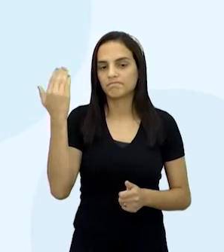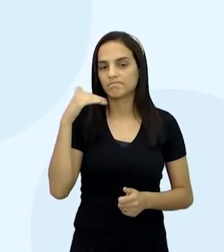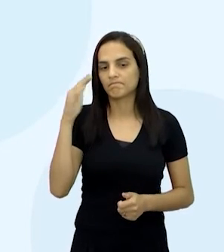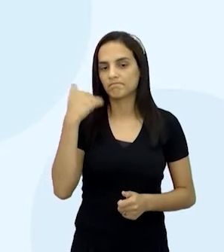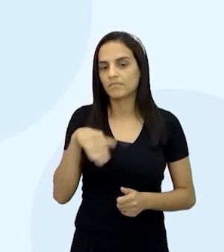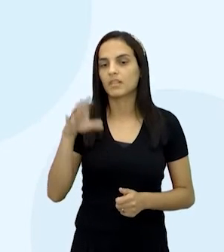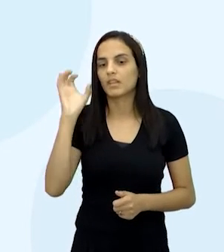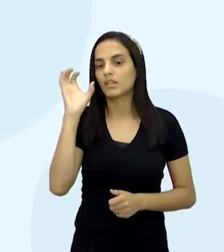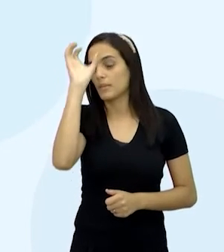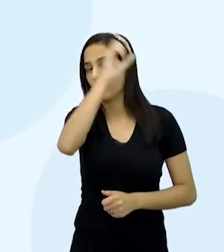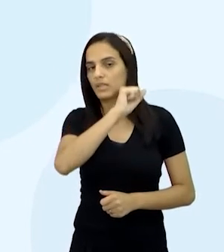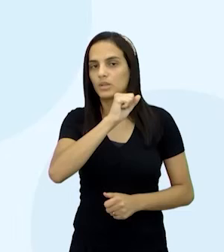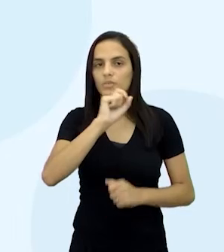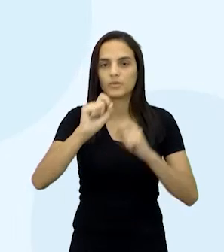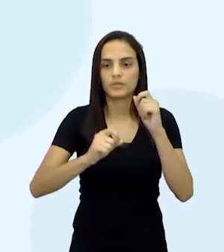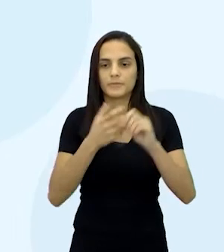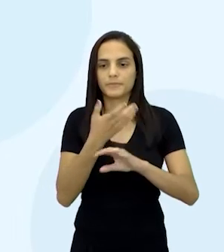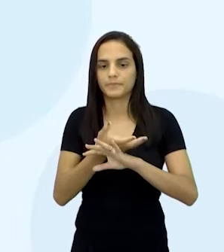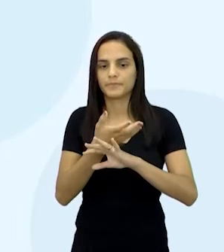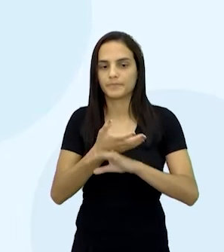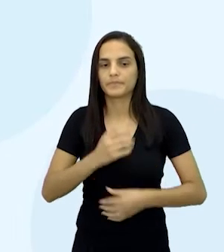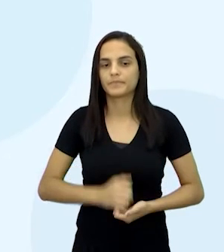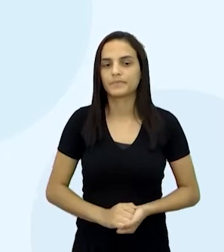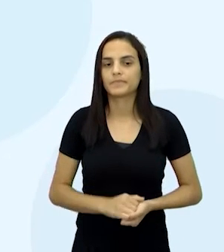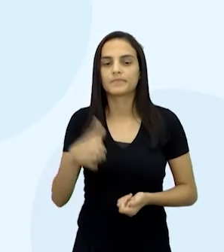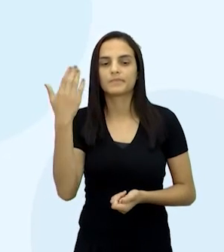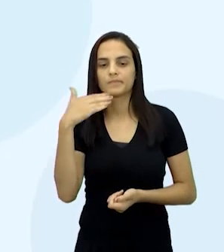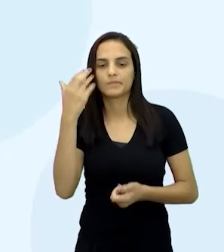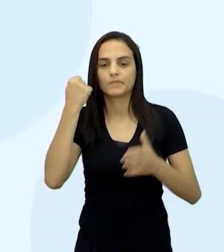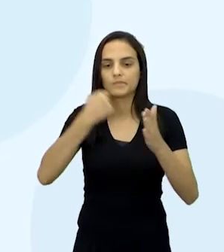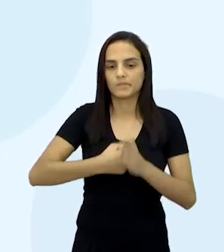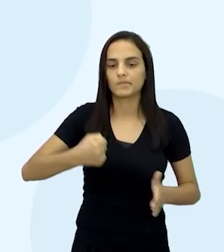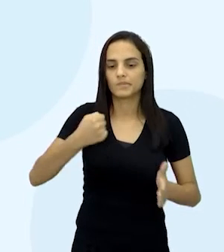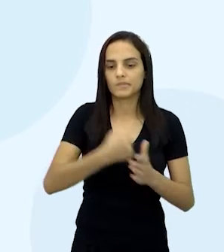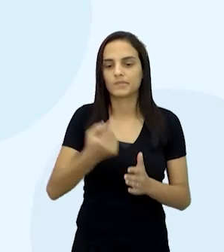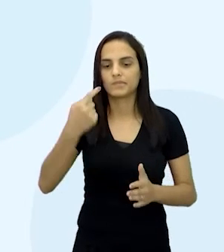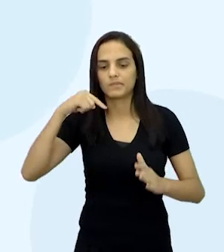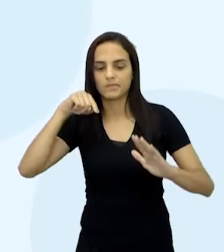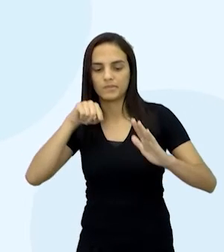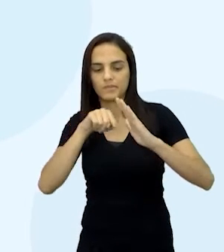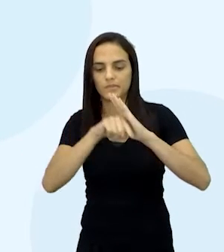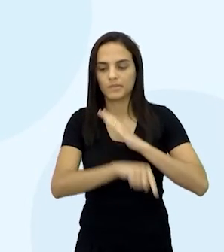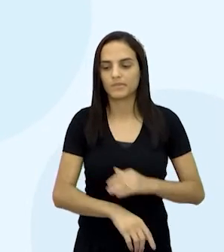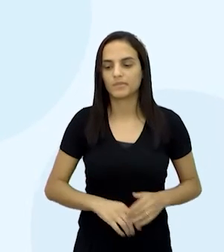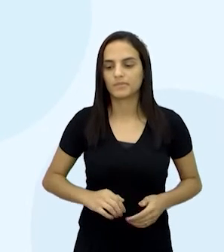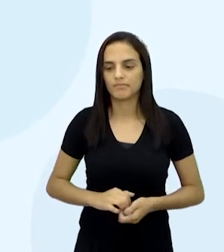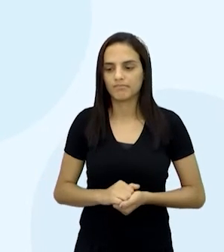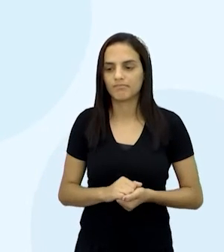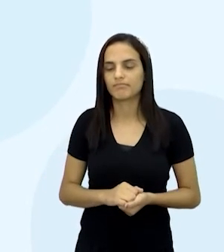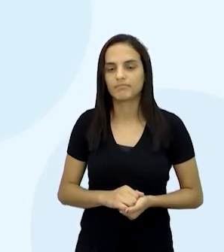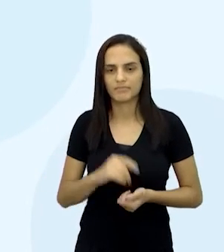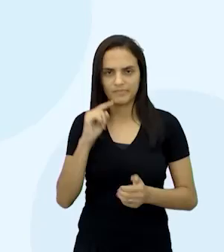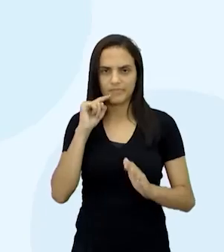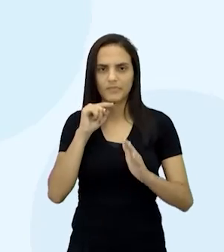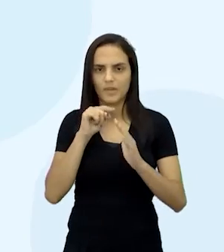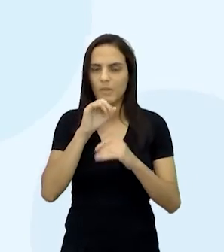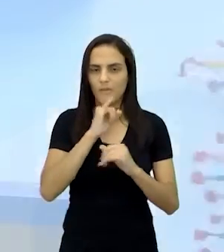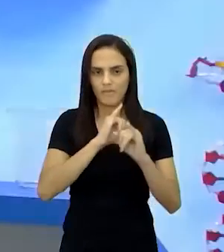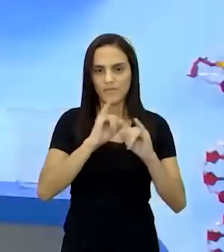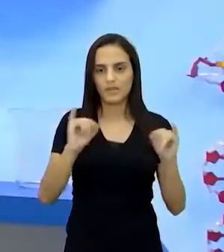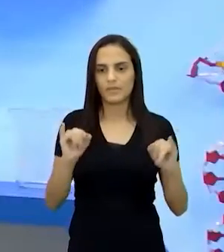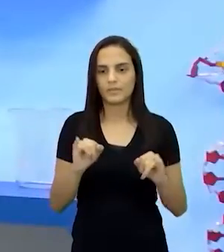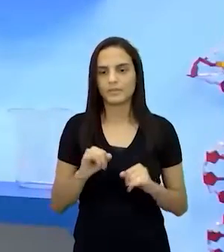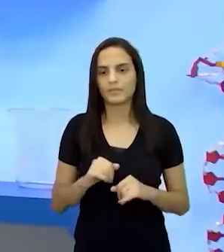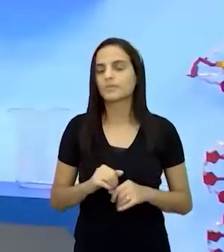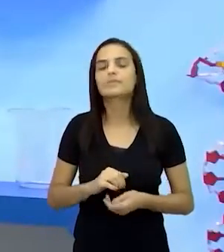compreender o que aprenderemos no componente, reconhecer as lutas em que nos aprofundaremos. Gente, olha, eu queria dar um recado também para vocês. Eu estarei